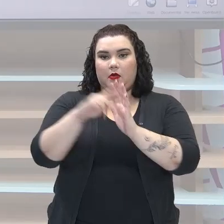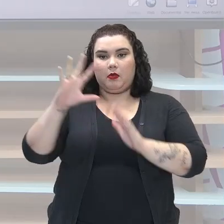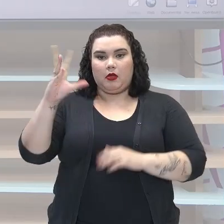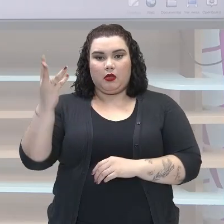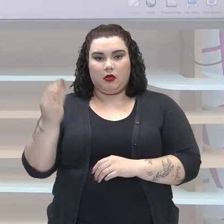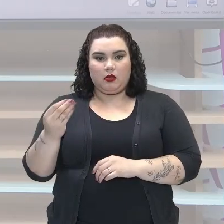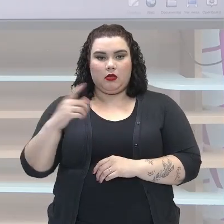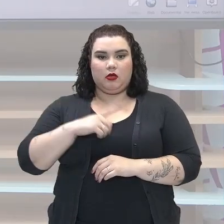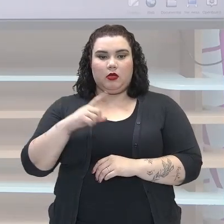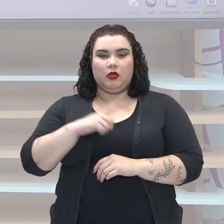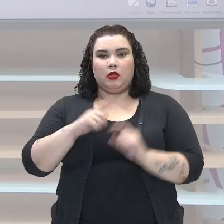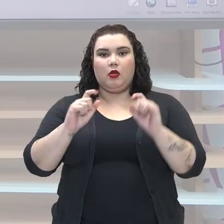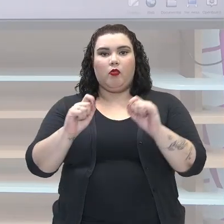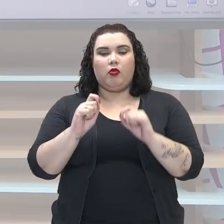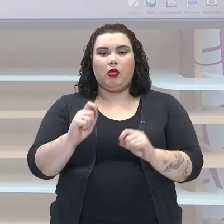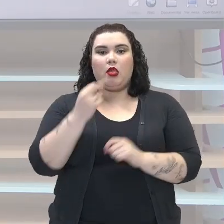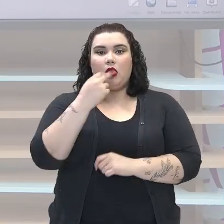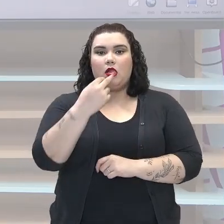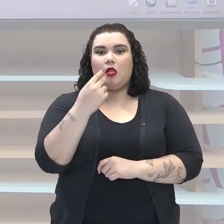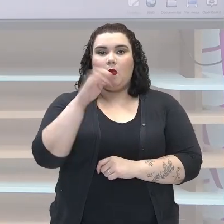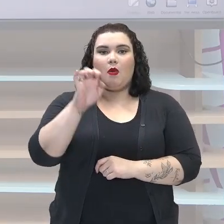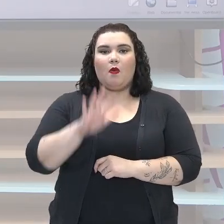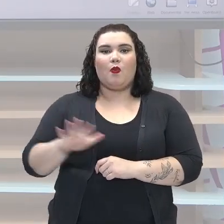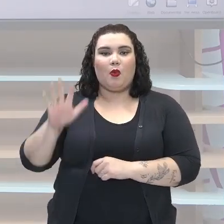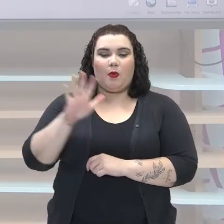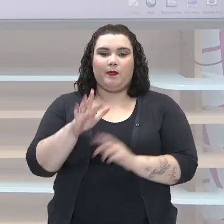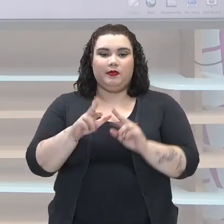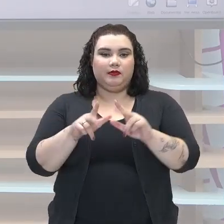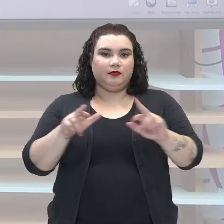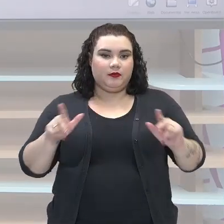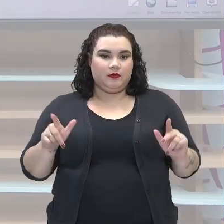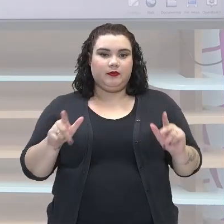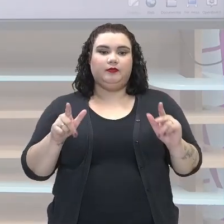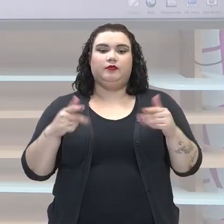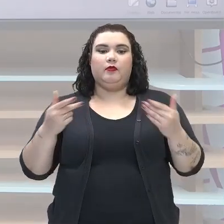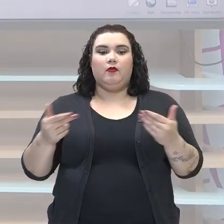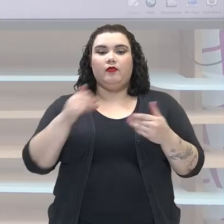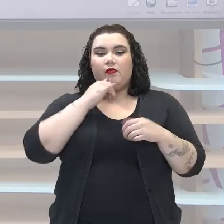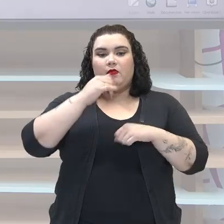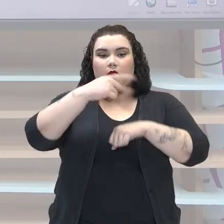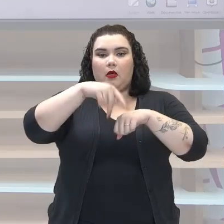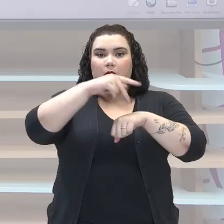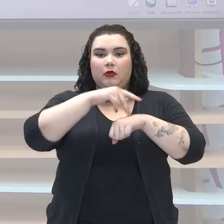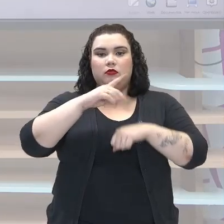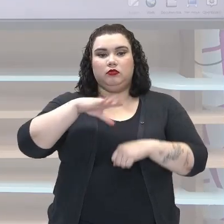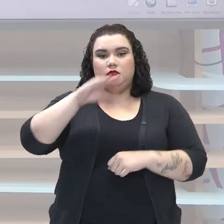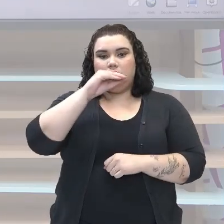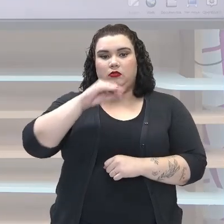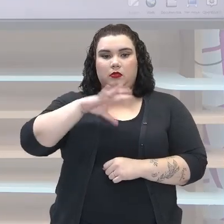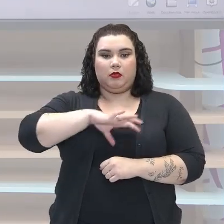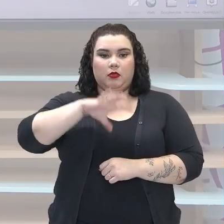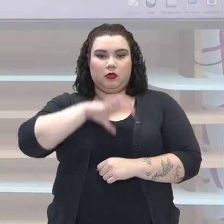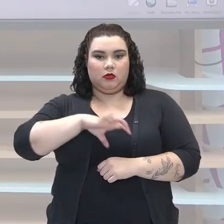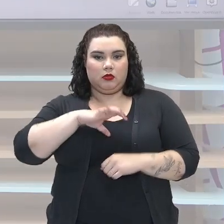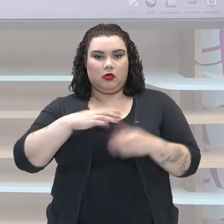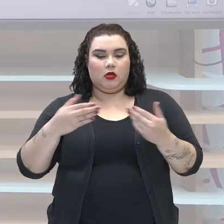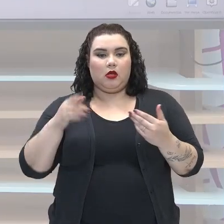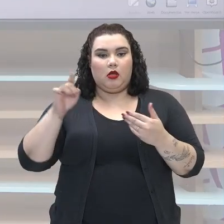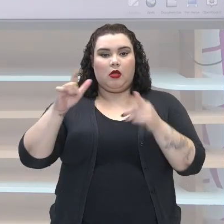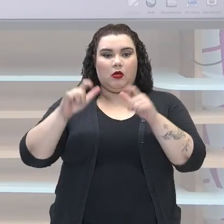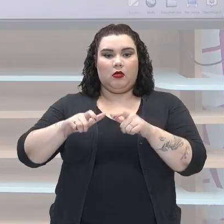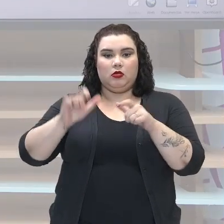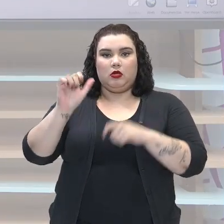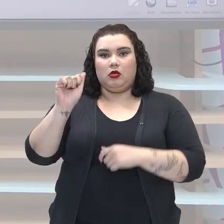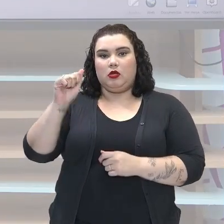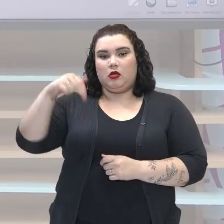falam idiomas europeus diferentes. Então você tem ali, né, países que falam idioma português, Angola falando português, né, por